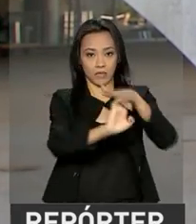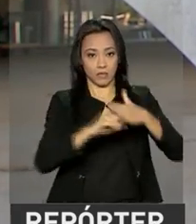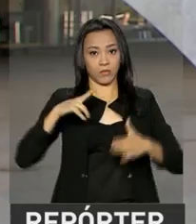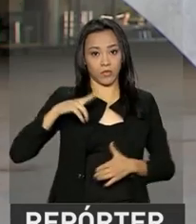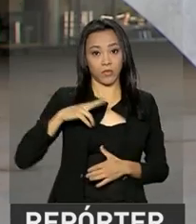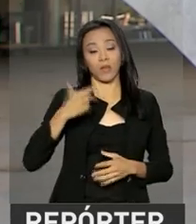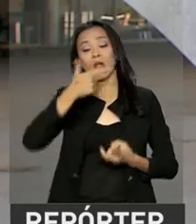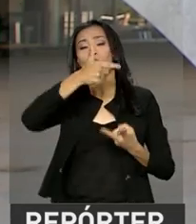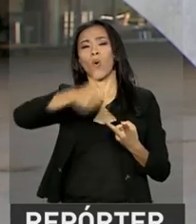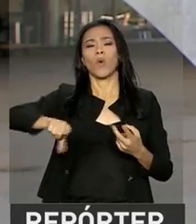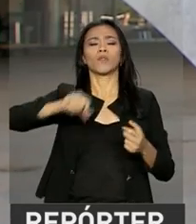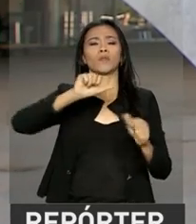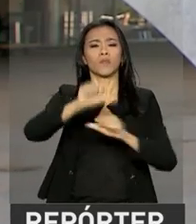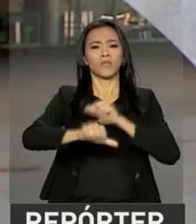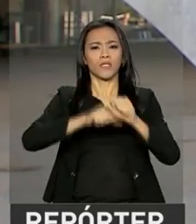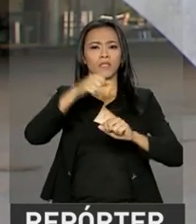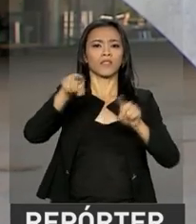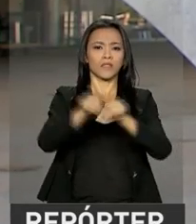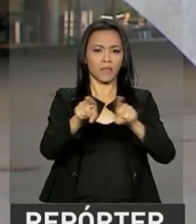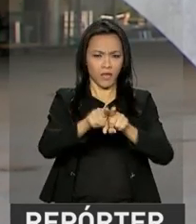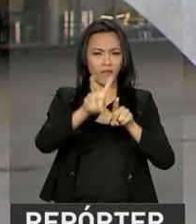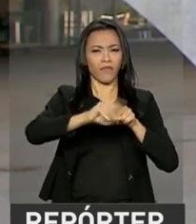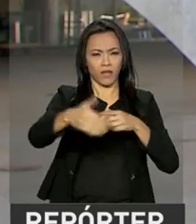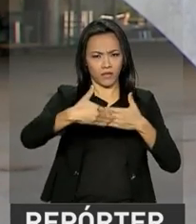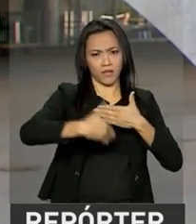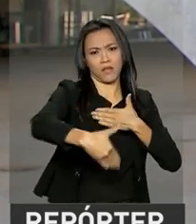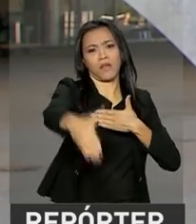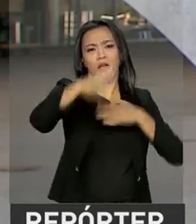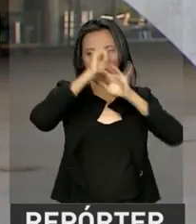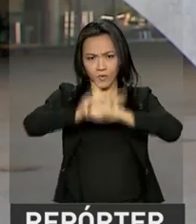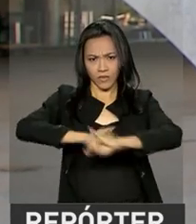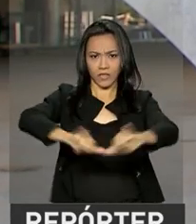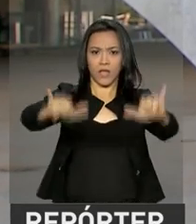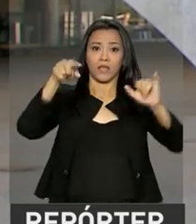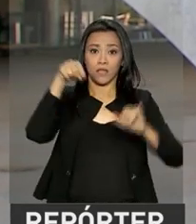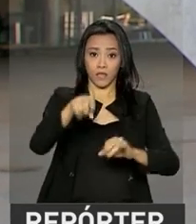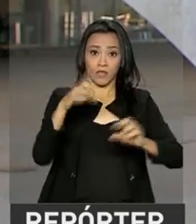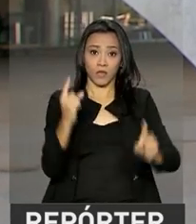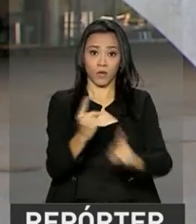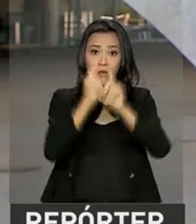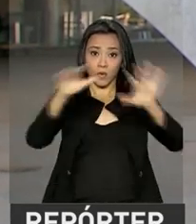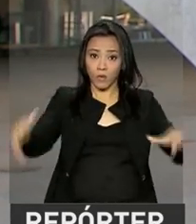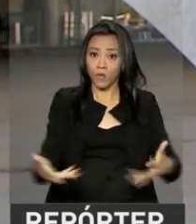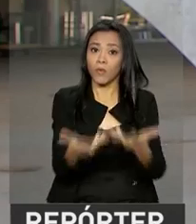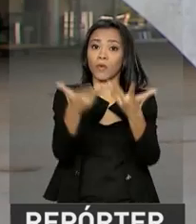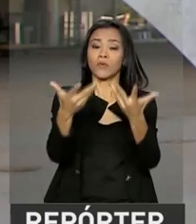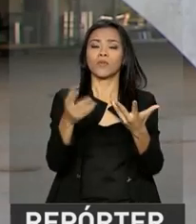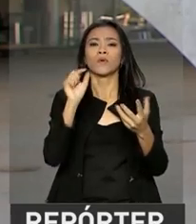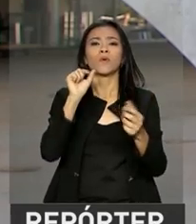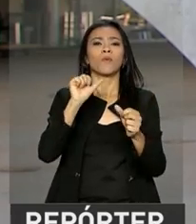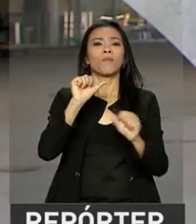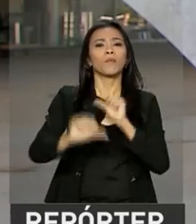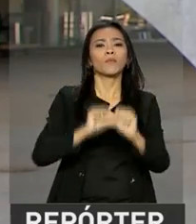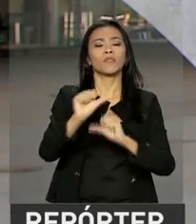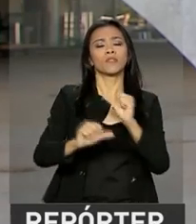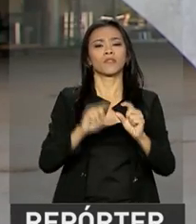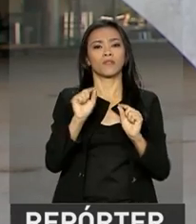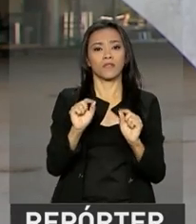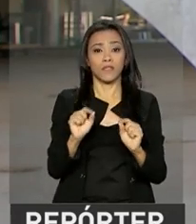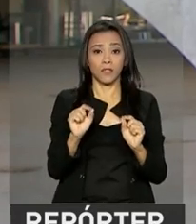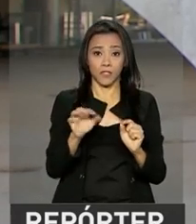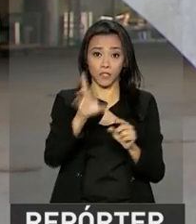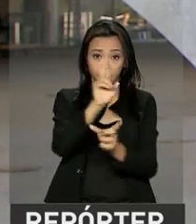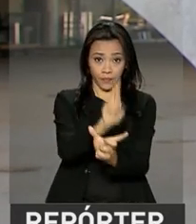alterações aí devem ser anunciadas então nessa cerimônia eh estão alterações nas possibilidades de